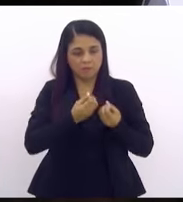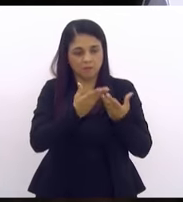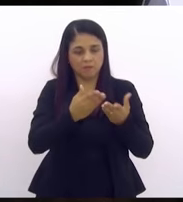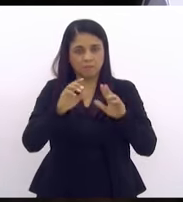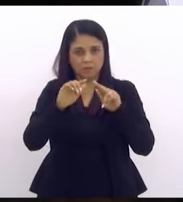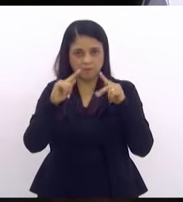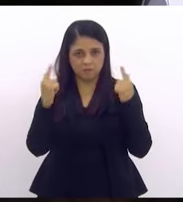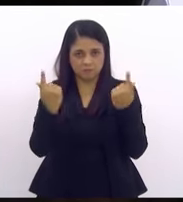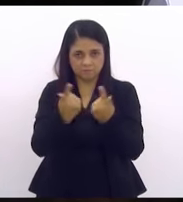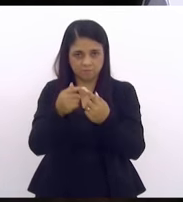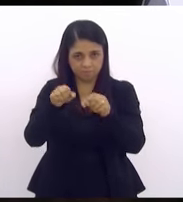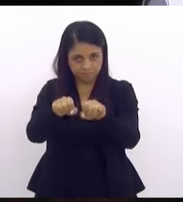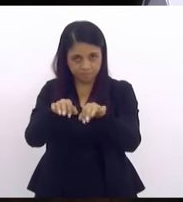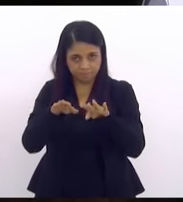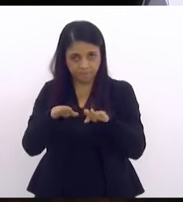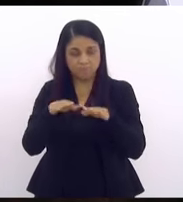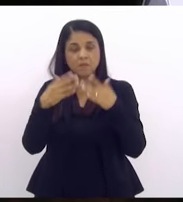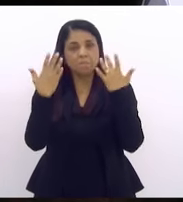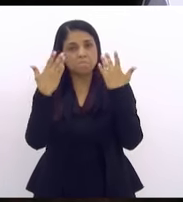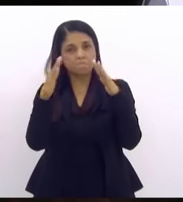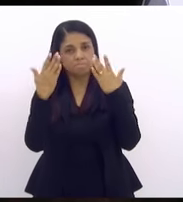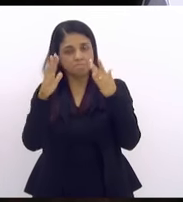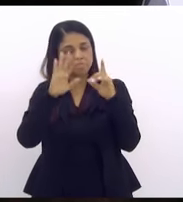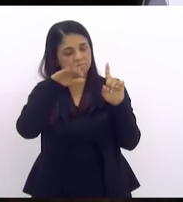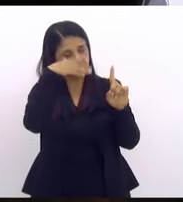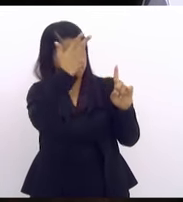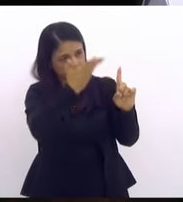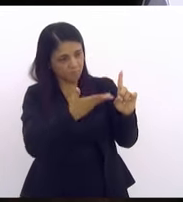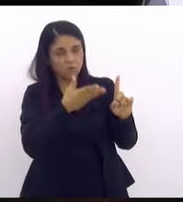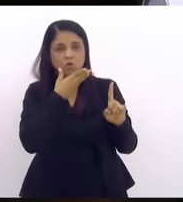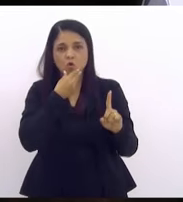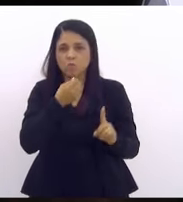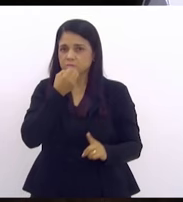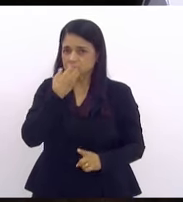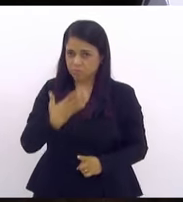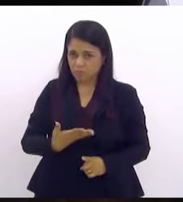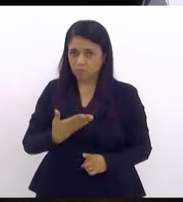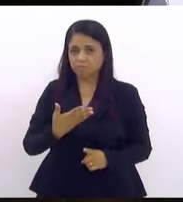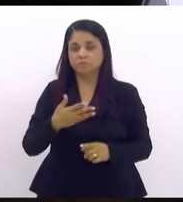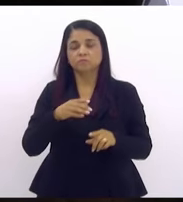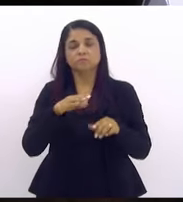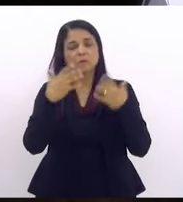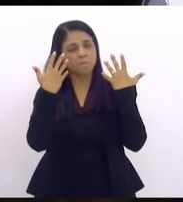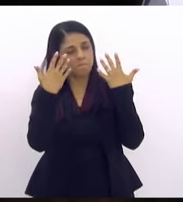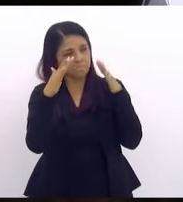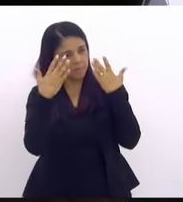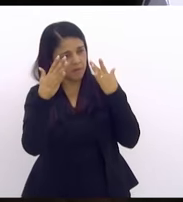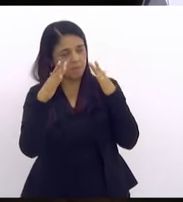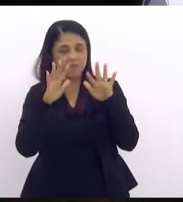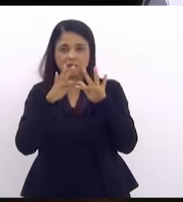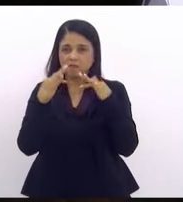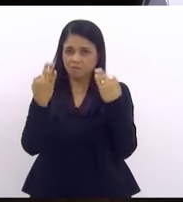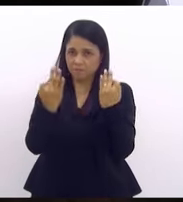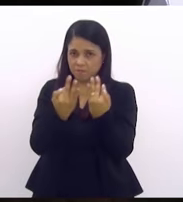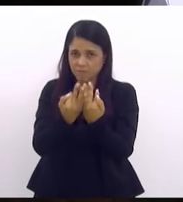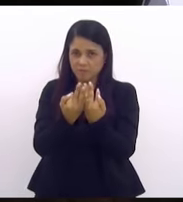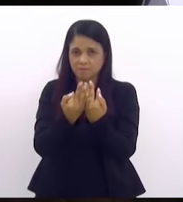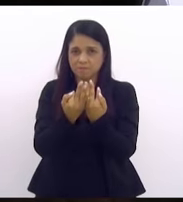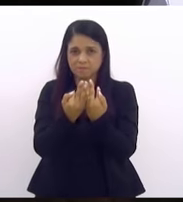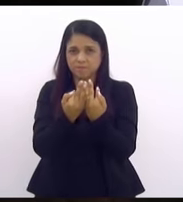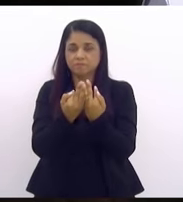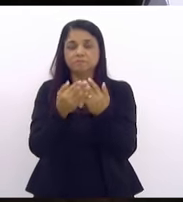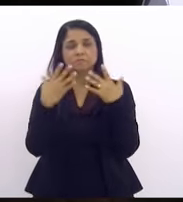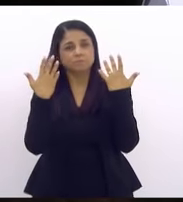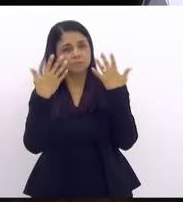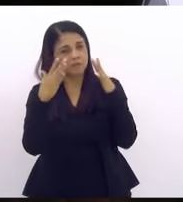legislativo parabéns a vossa excelência homem de bem parabéns enso Aos familiares